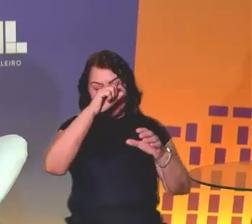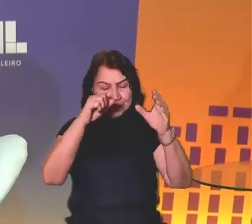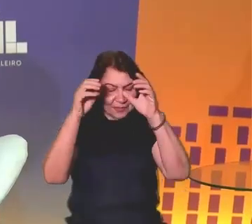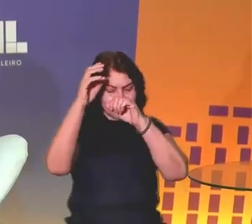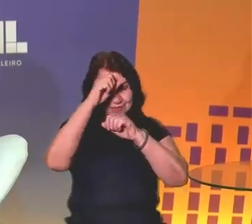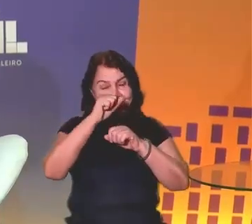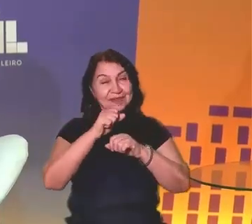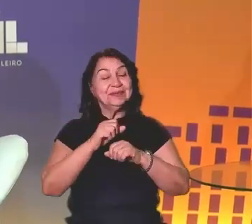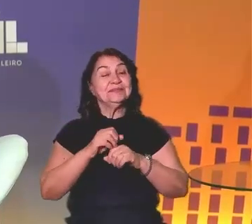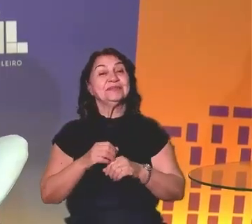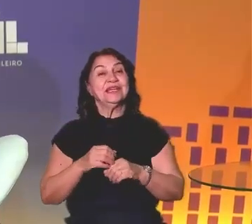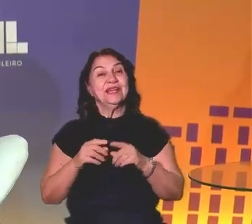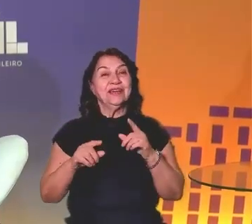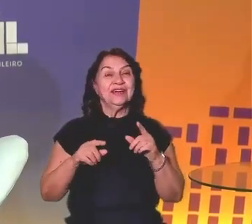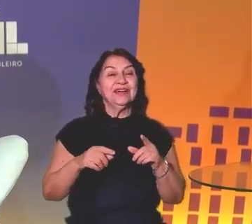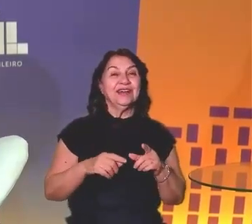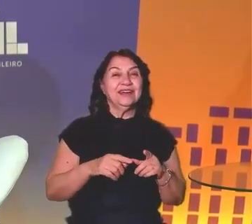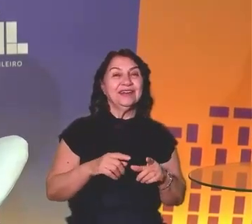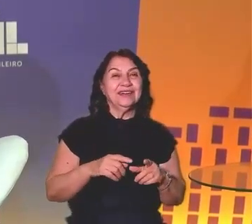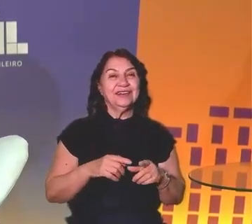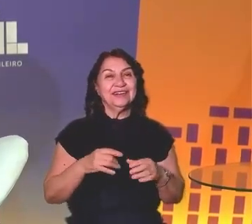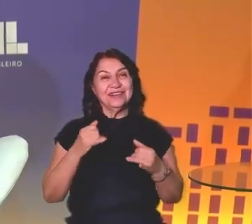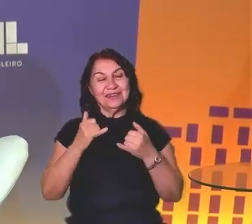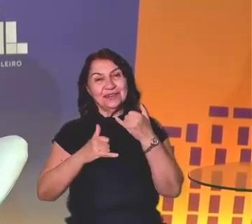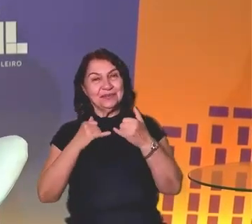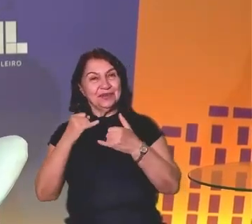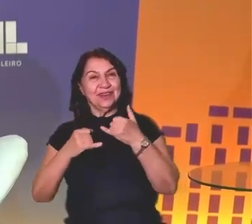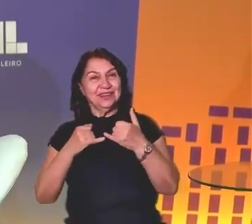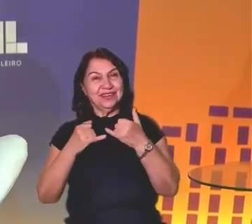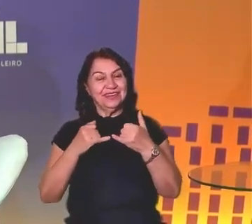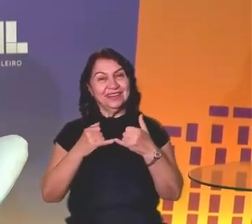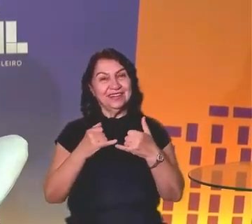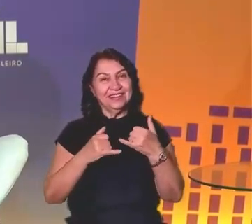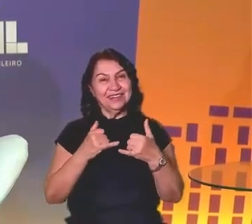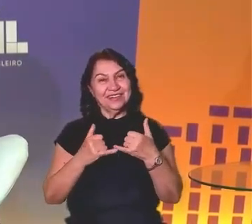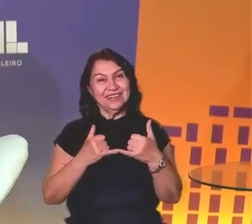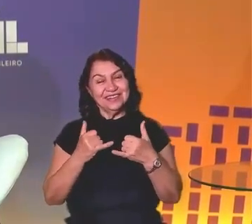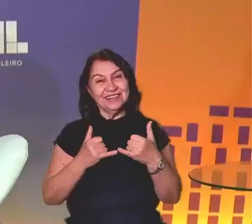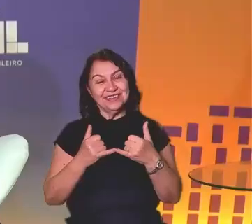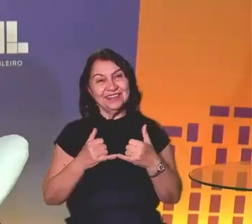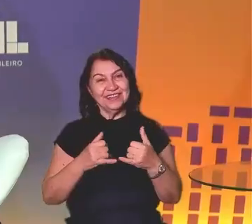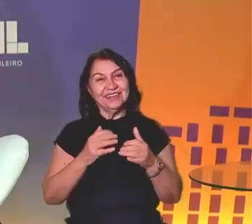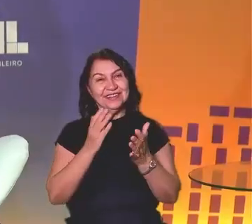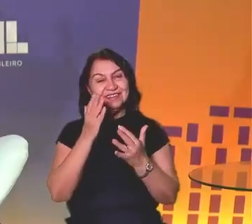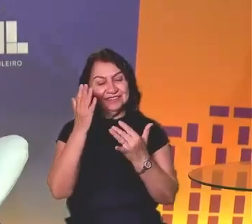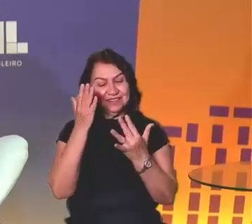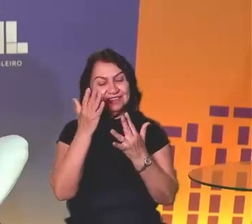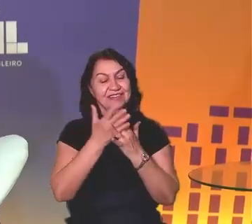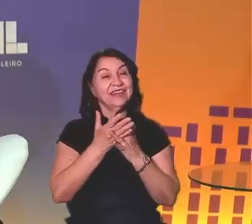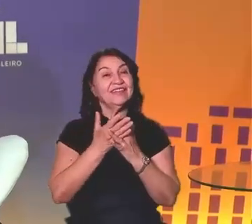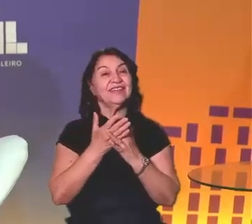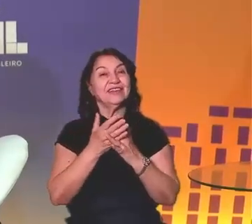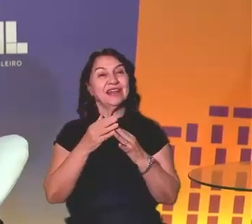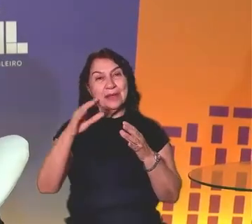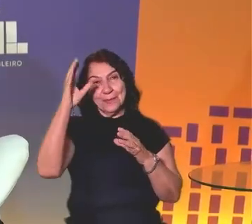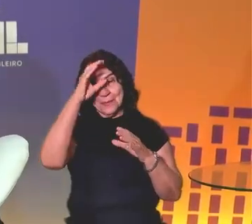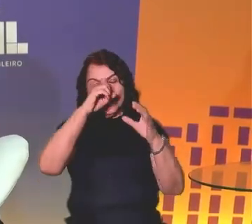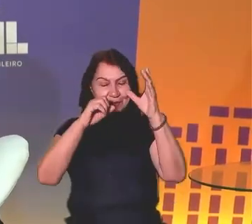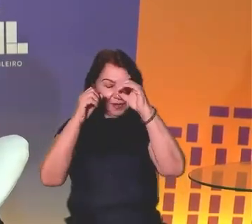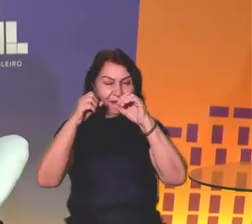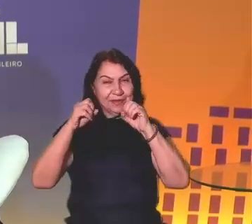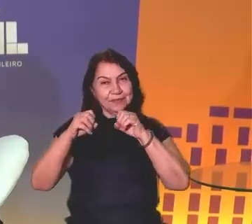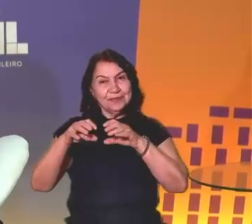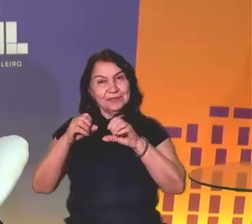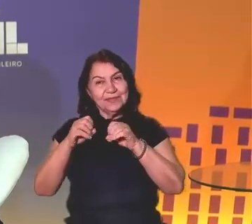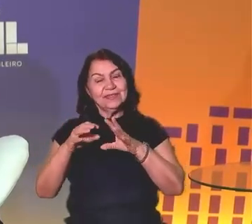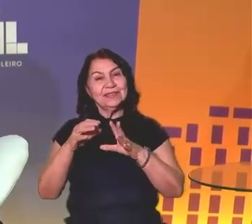A hora que você vai divertir é no intervalo, é no recreio. E a gente meio que mistura, a gente tenta aprender e ensinar de uma